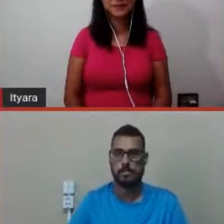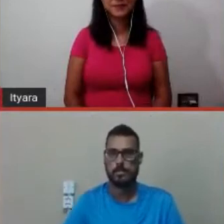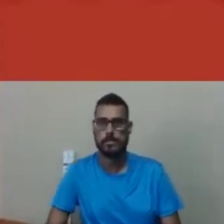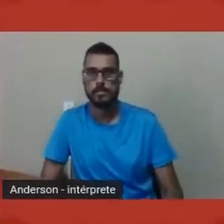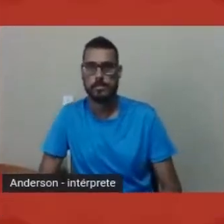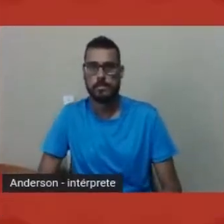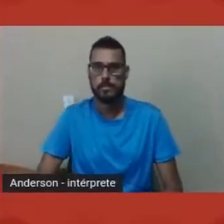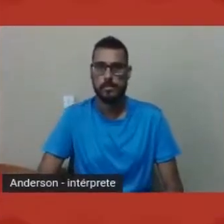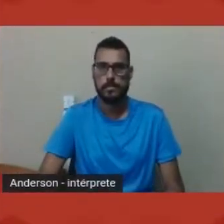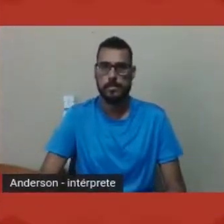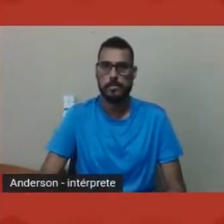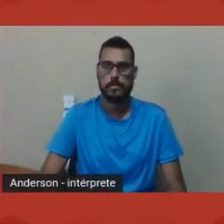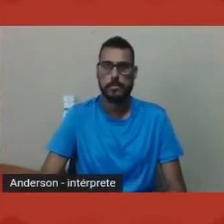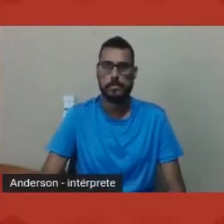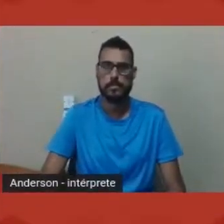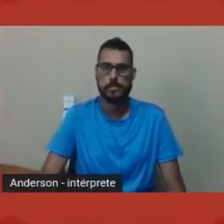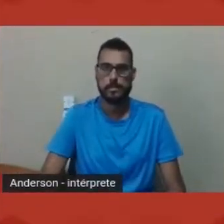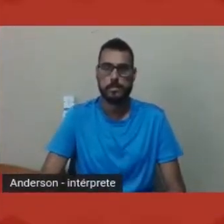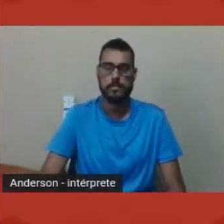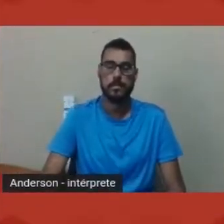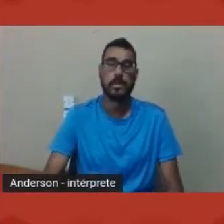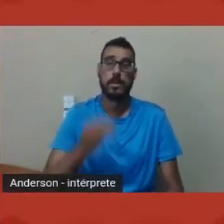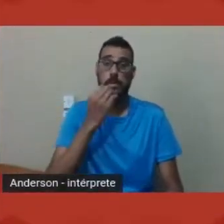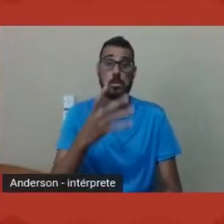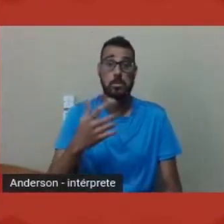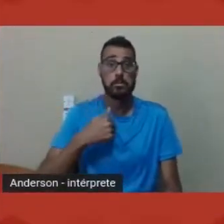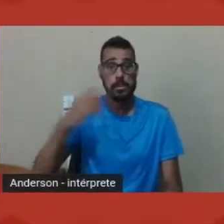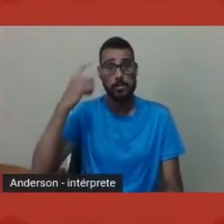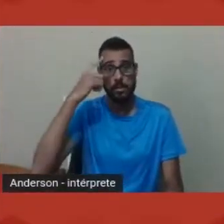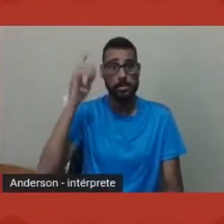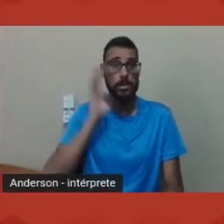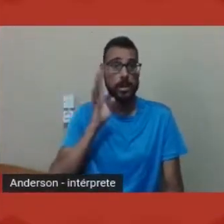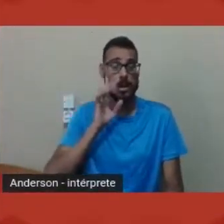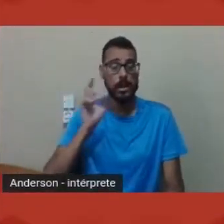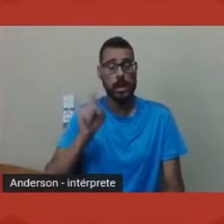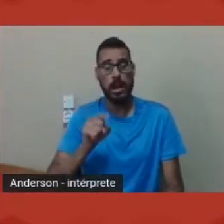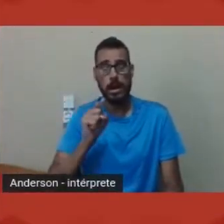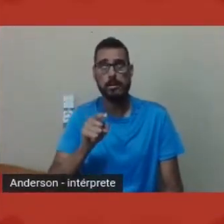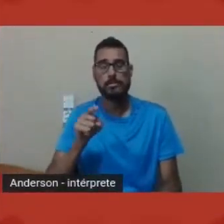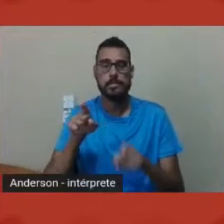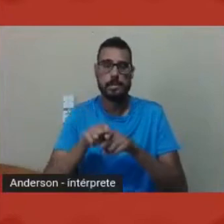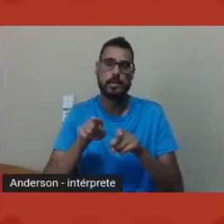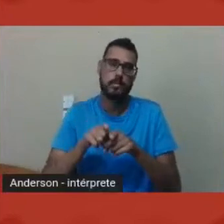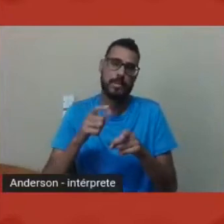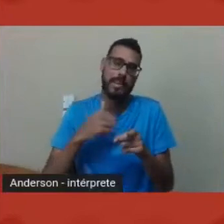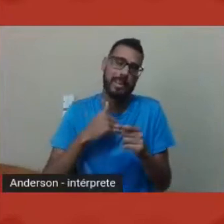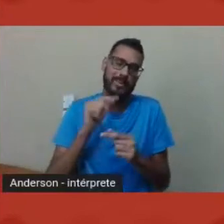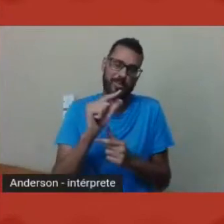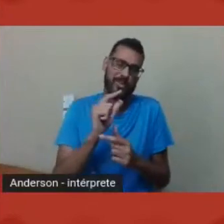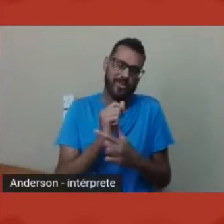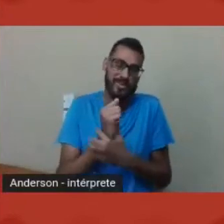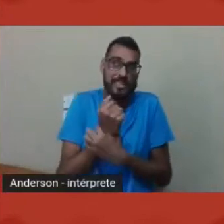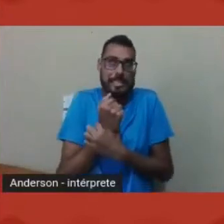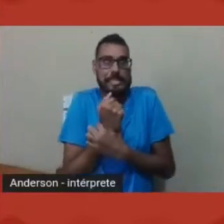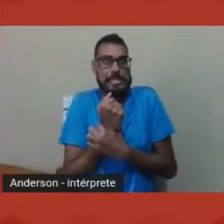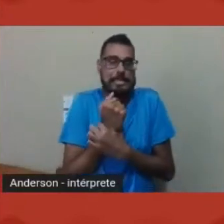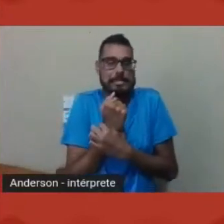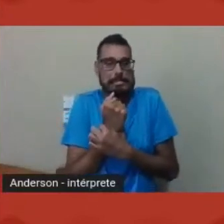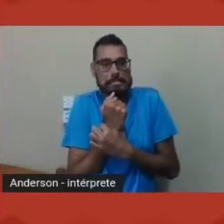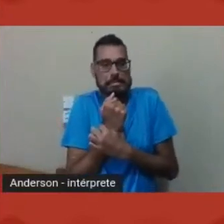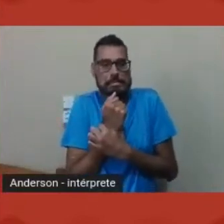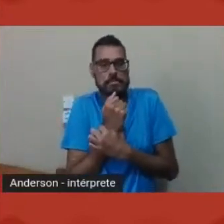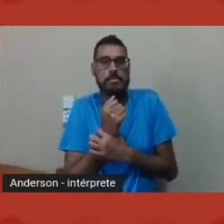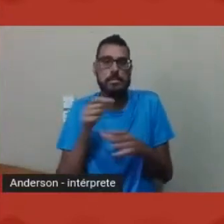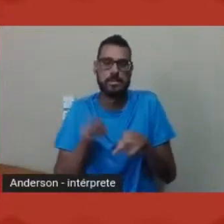Bom, vou começar aqui. Bom, eu achei bem legal, né? Assim, eu também tenho muita insegurança, viu, Ana? Eu não consegui ainda